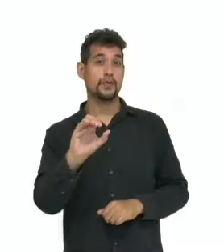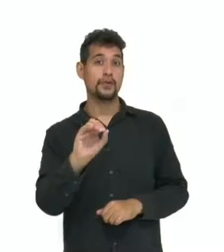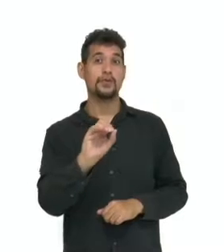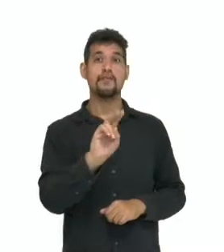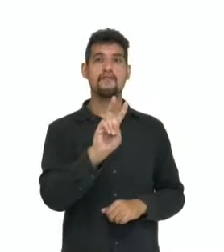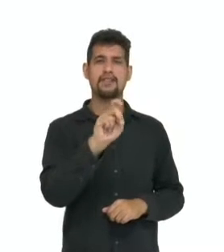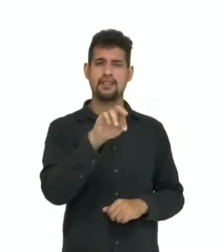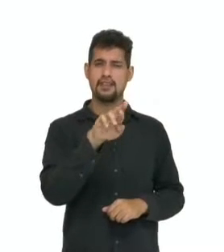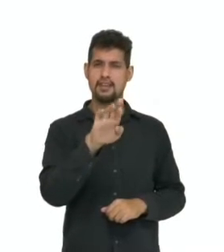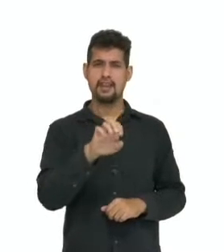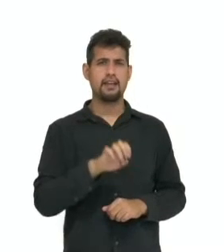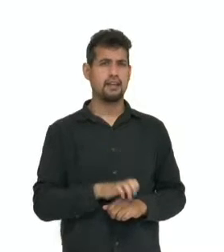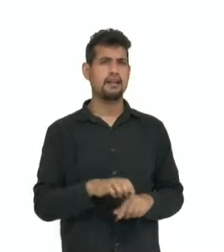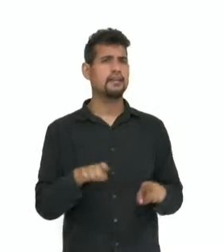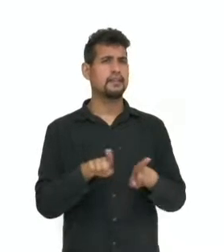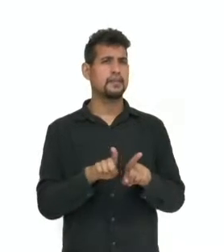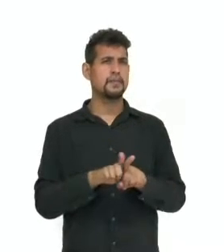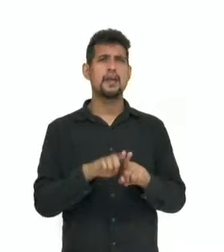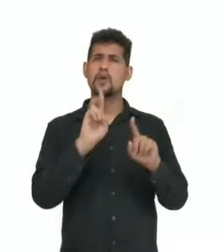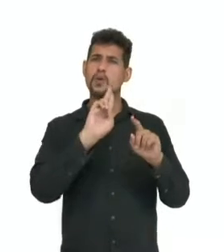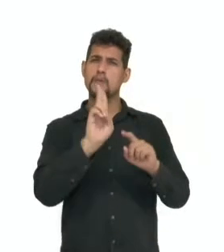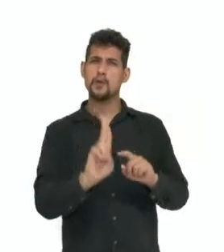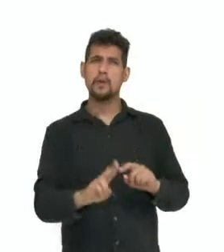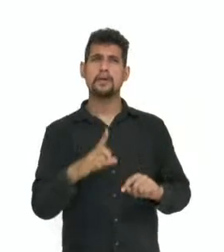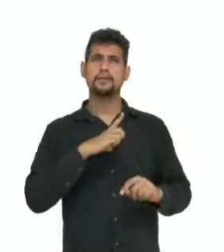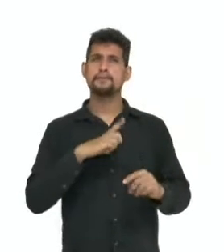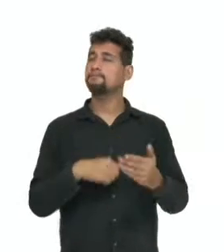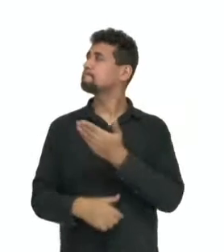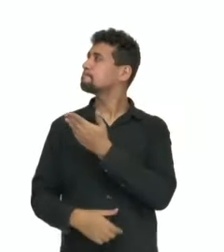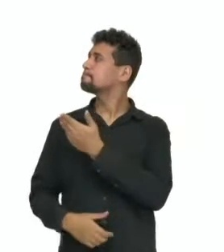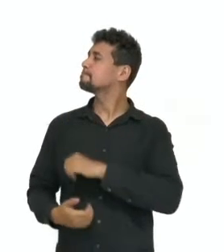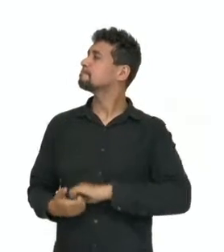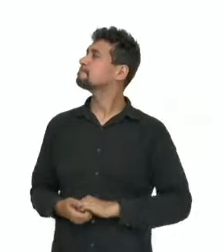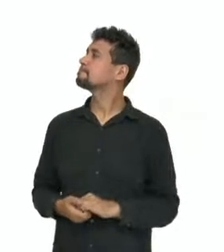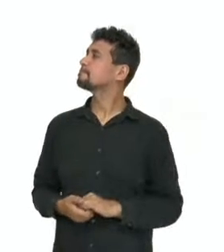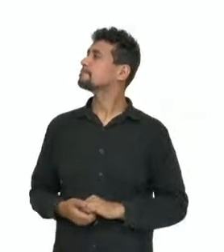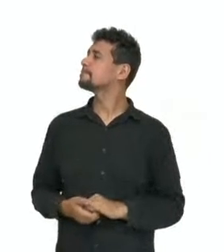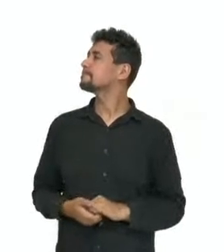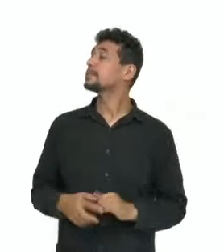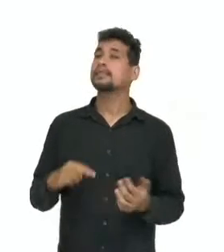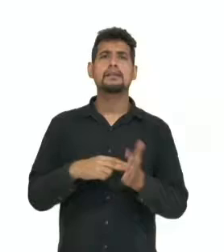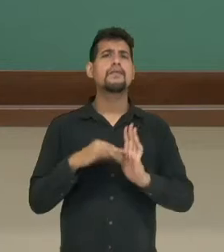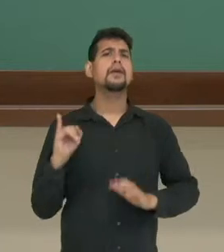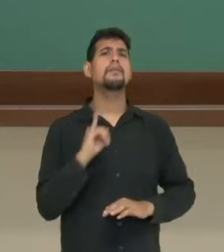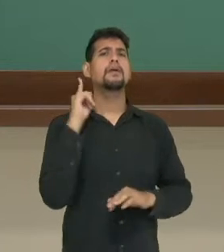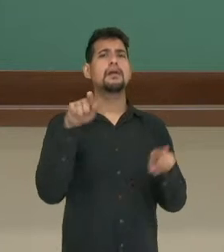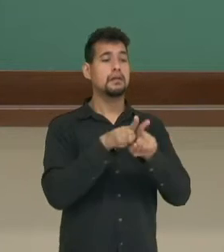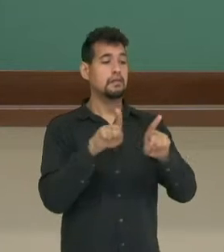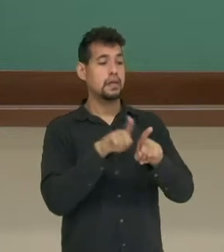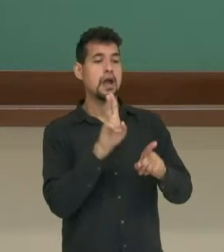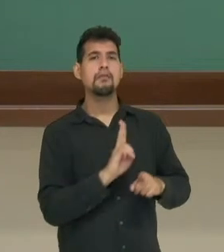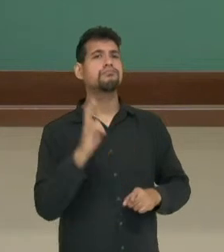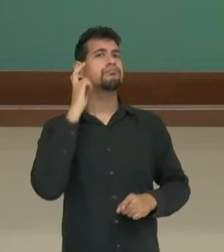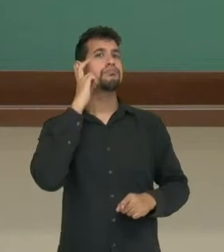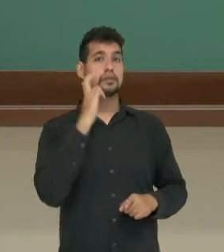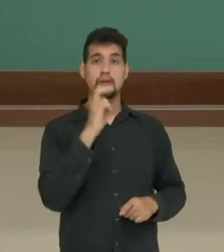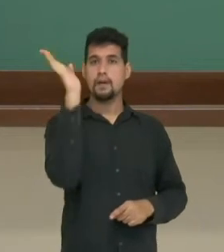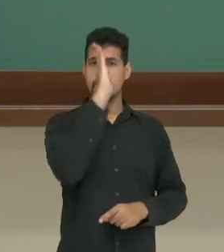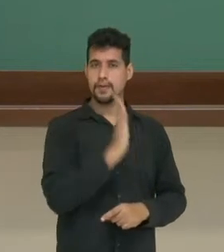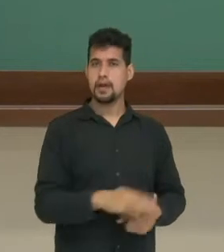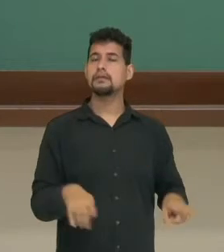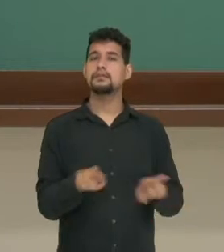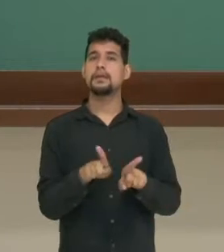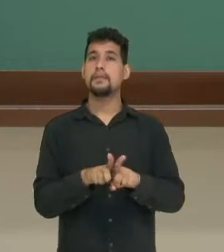Gil, Chico Buarque, Caetano Veloso? Eles são importantes artistas da cultura